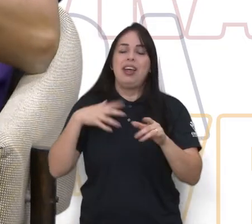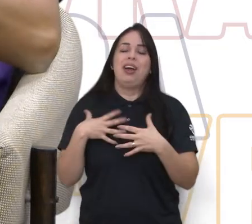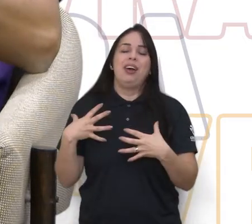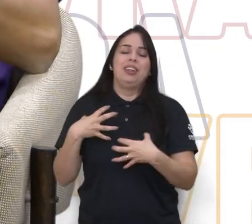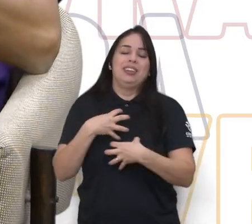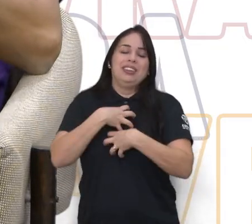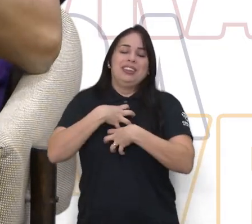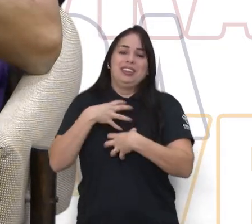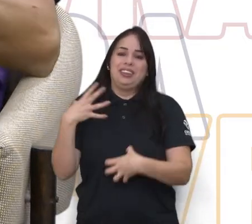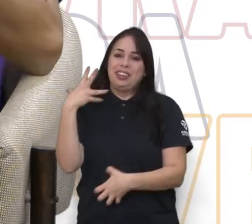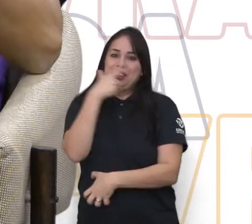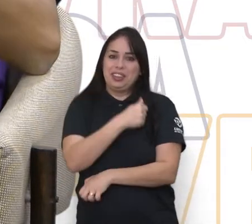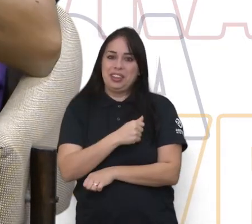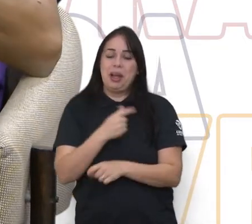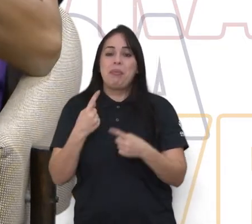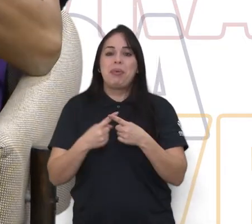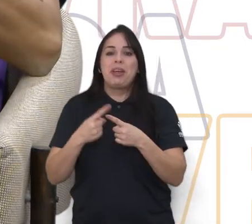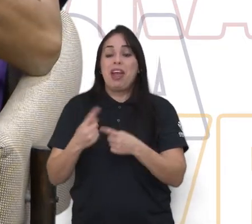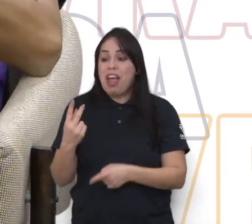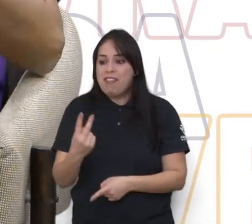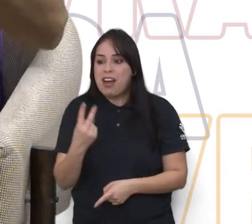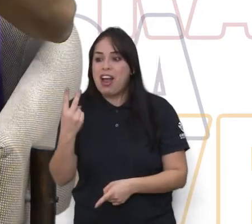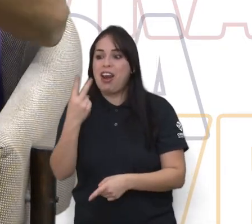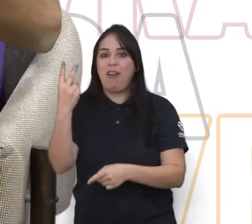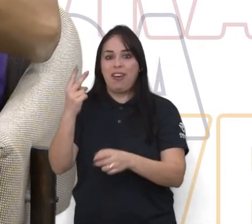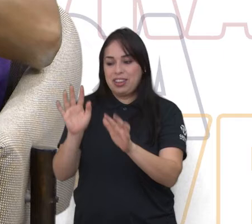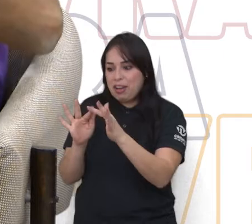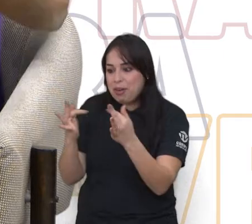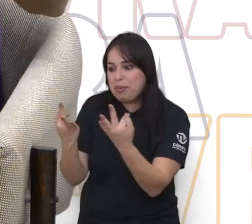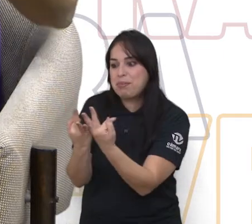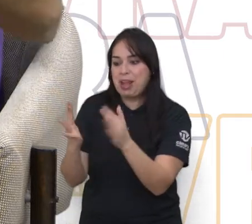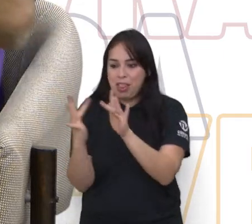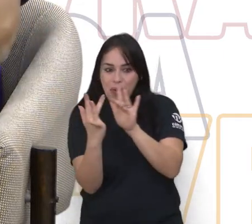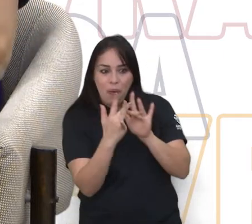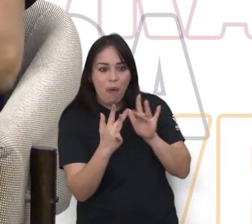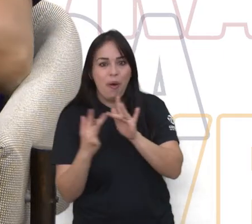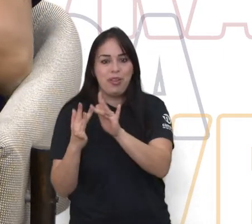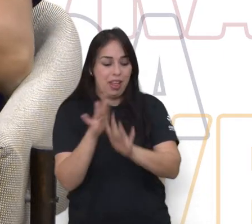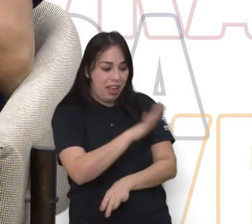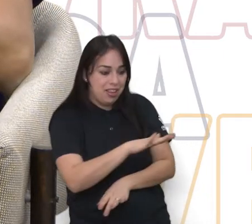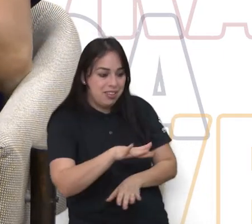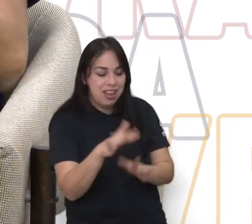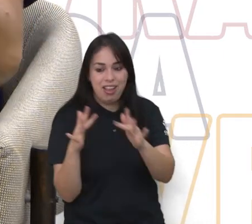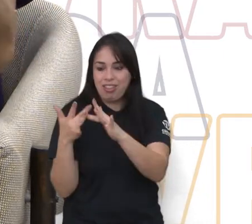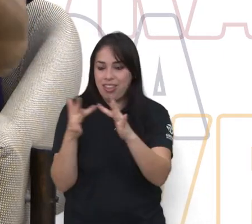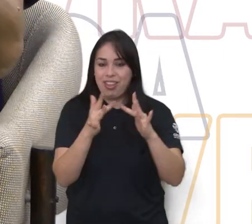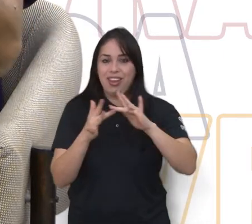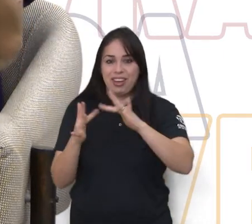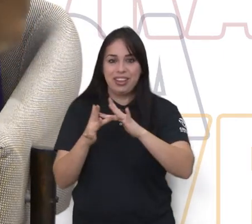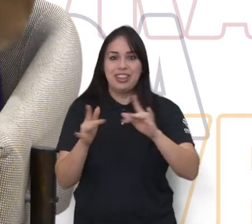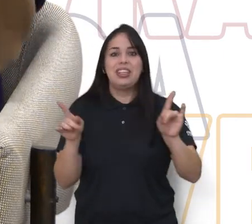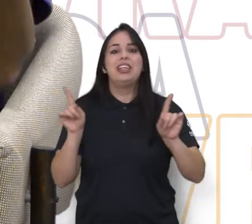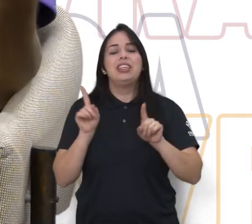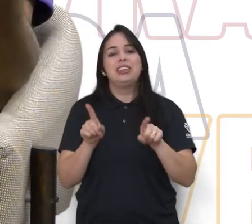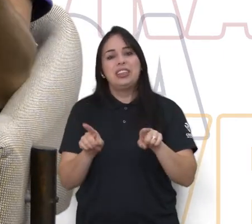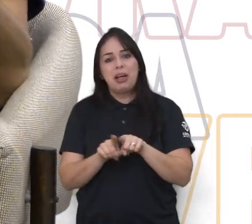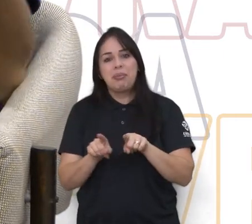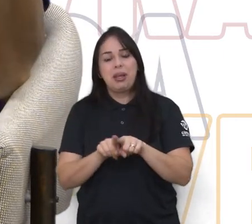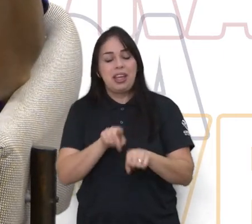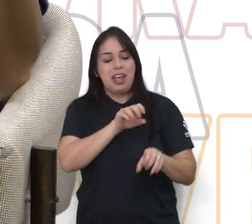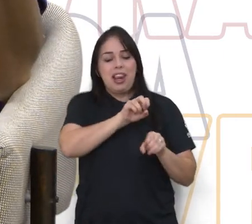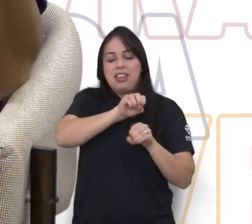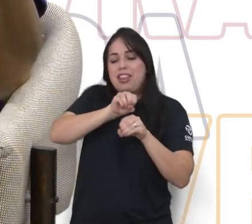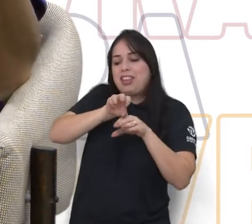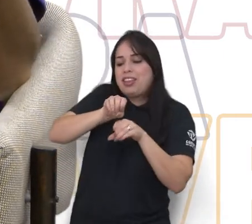foi lindo, porque essa valorização da família, do contato, do pai, da criança, e com certeza essa mensagem que